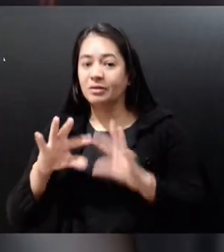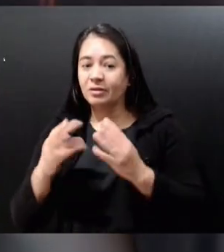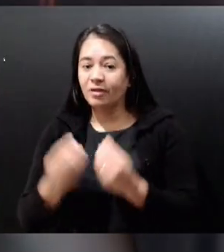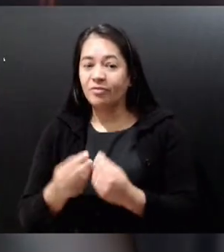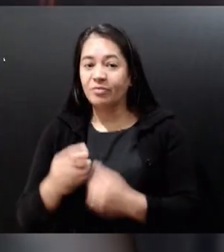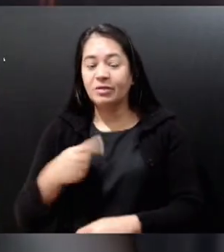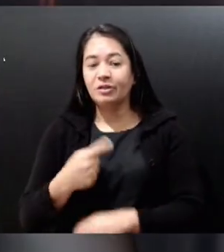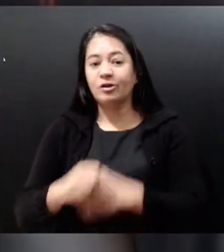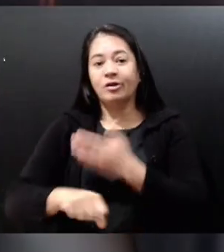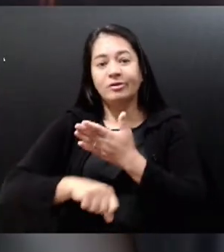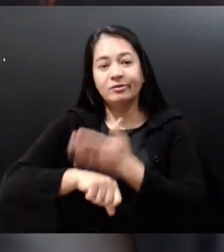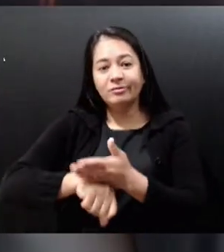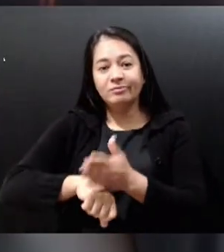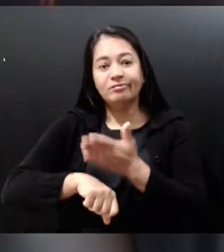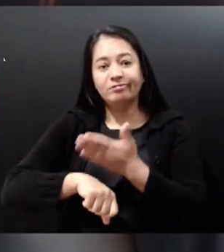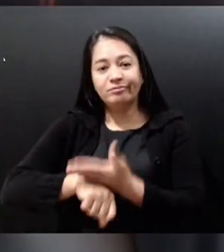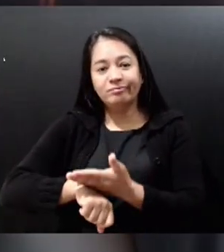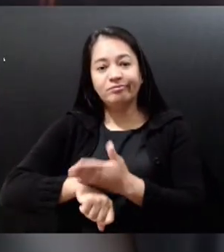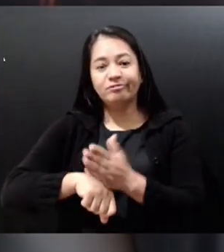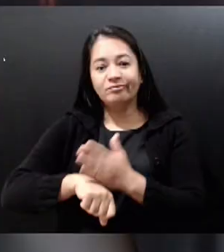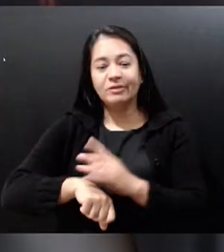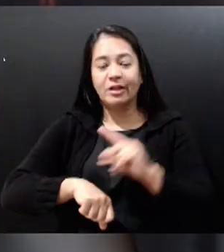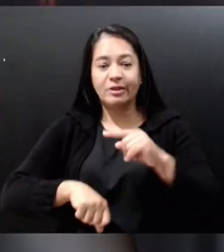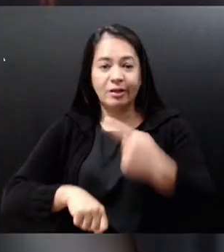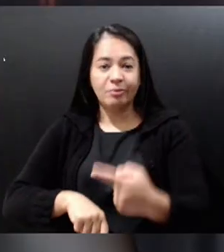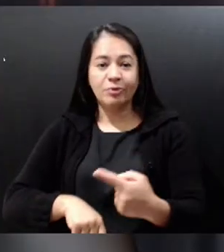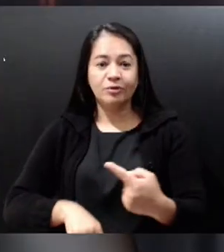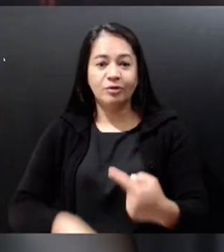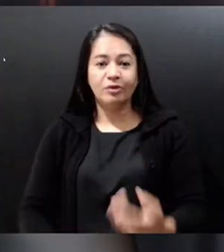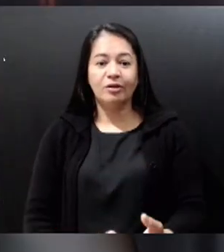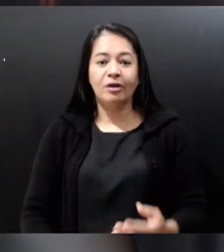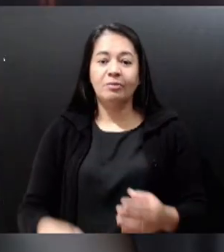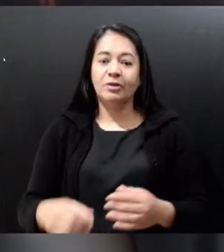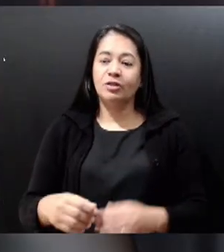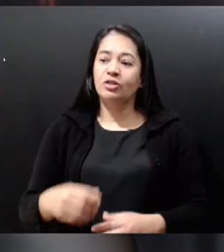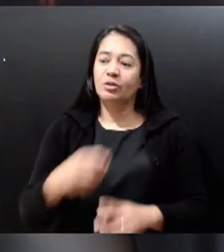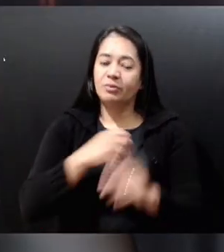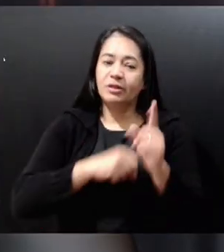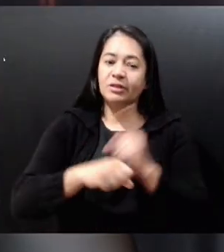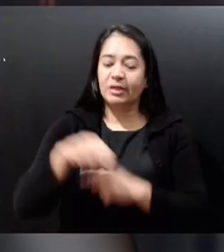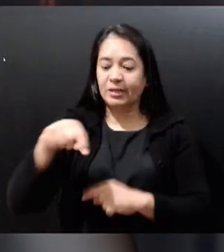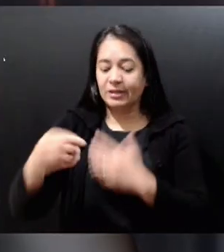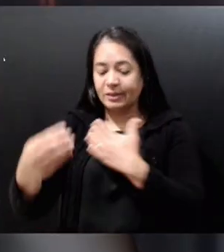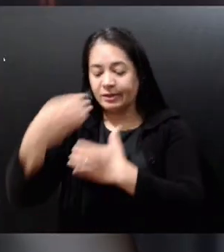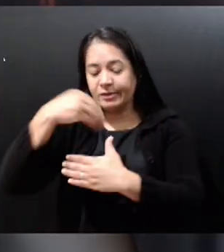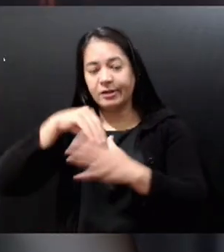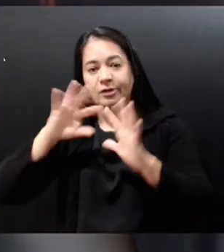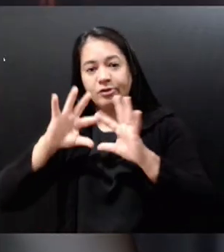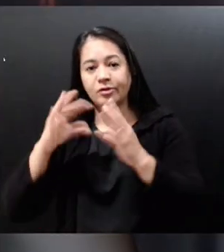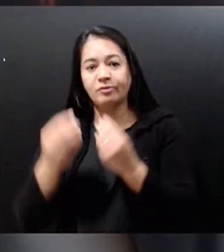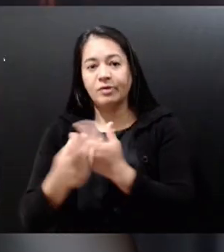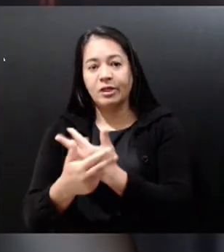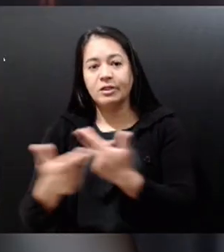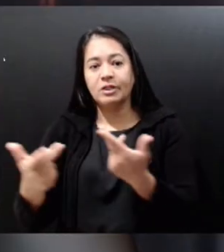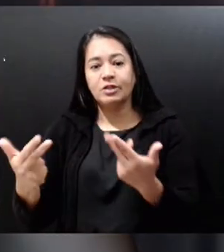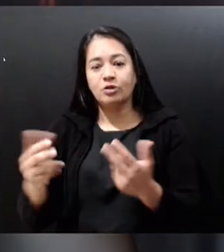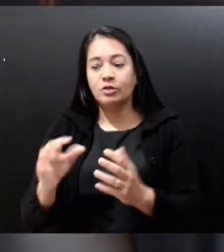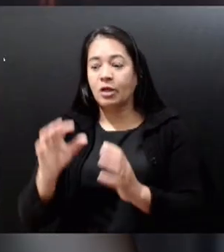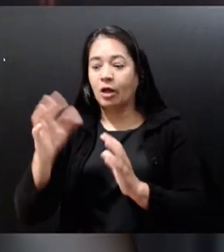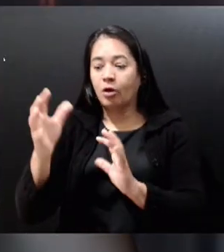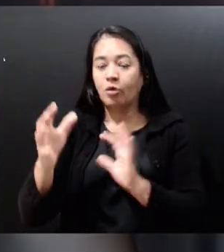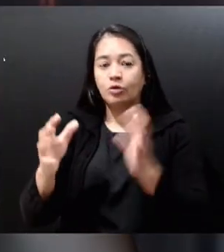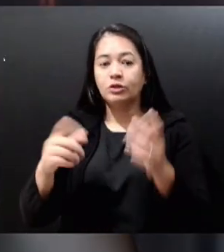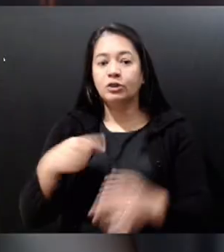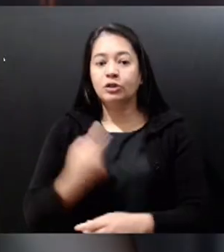é na família que essas coisas vão acontecendo e a gente vai aprendendo a lidar com os nossos semelhantes e